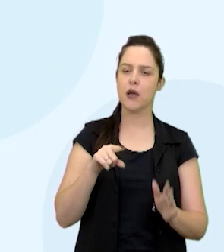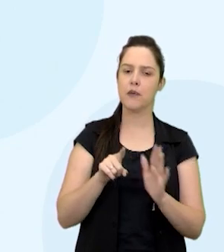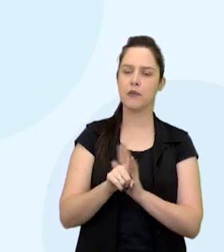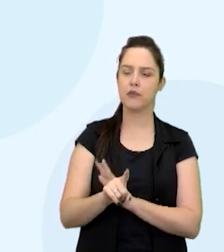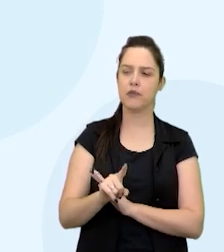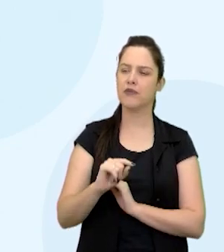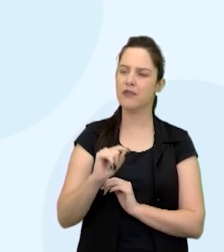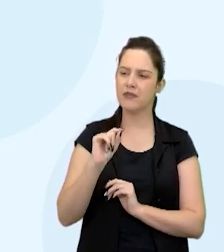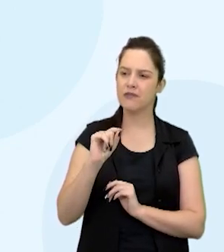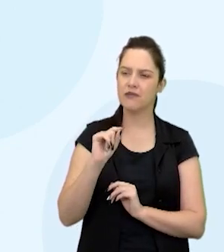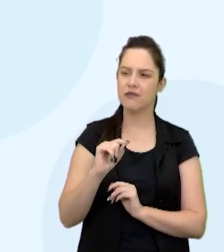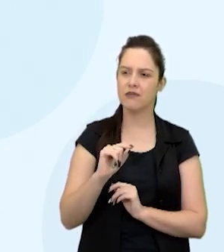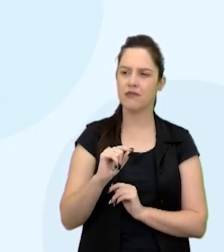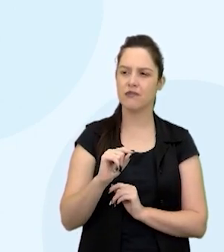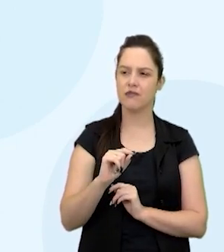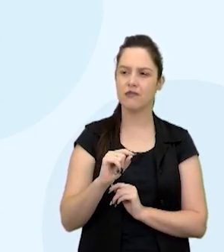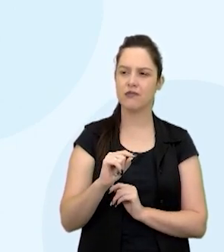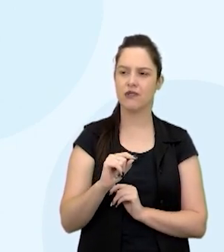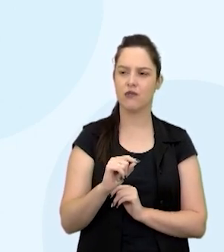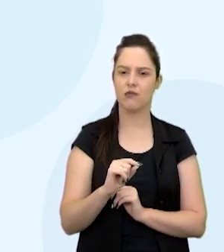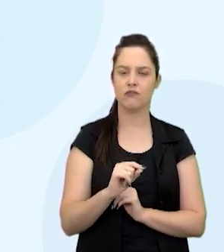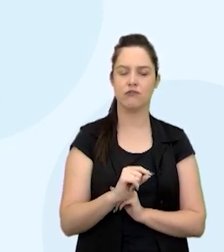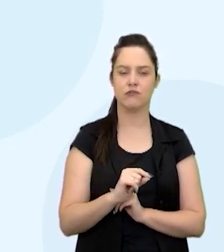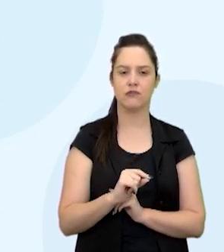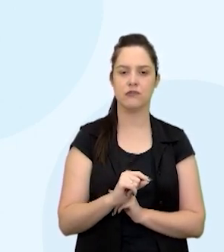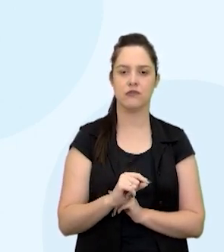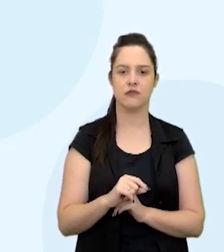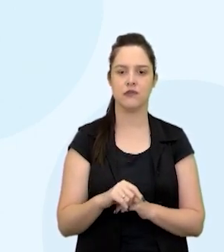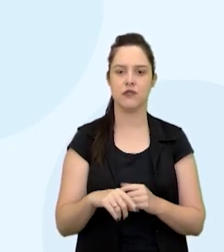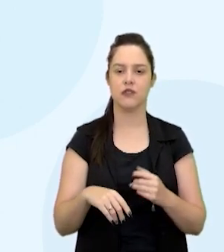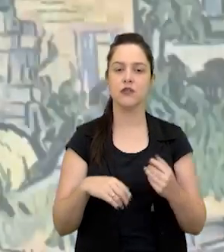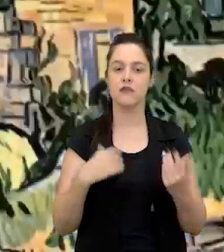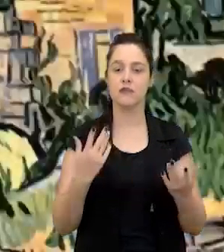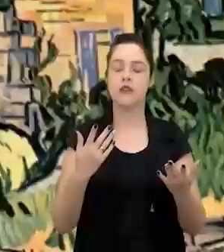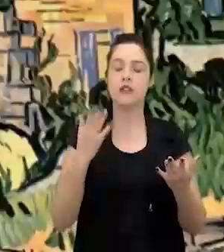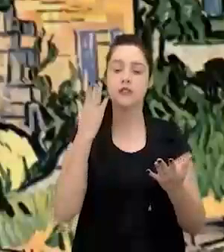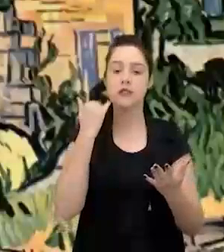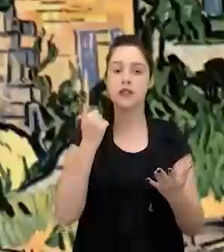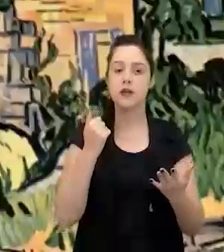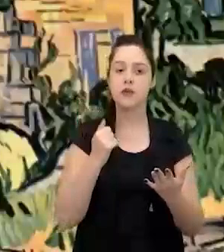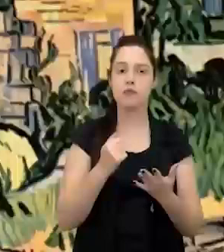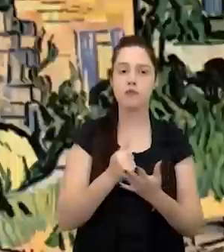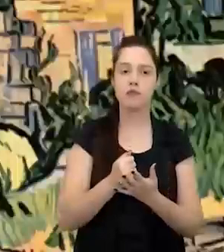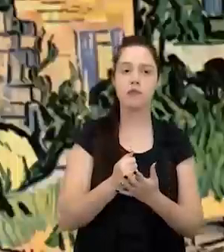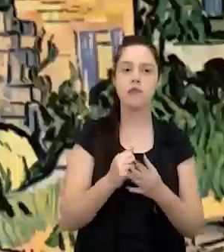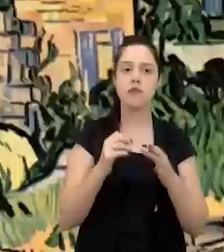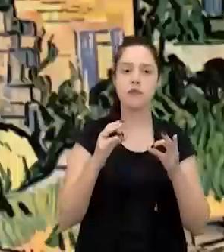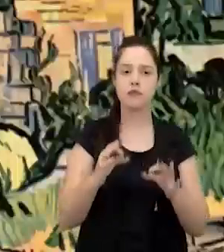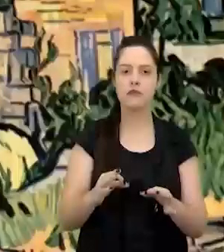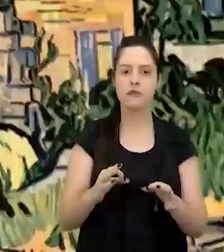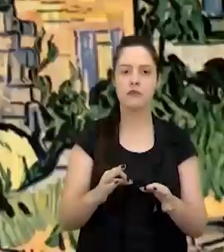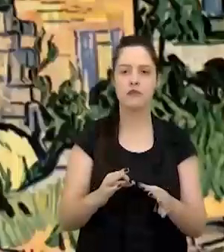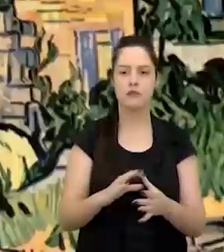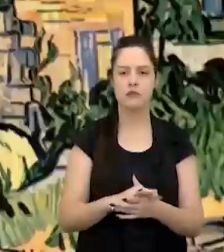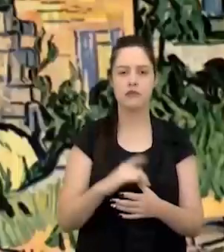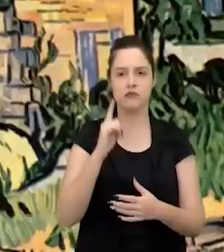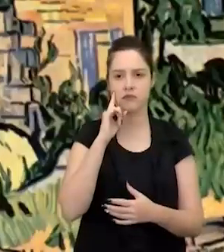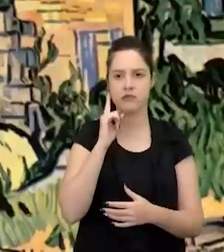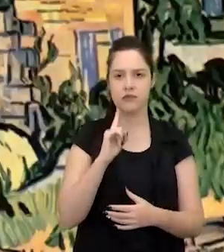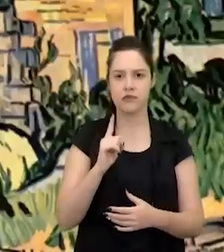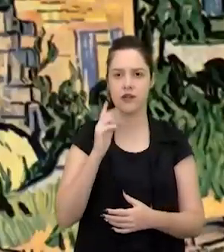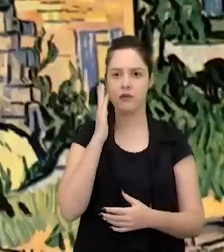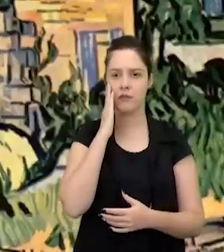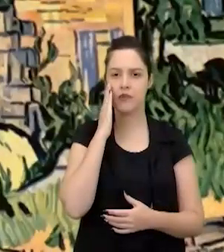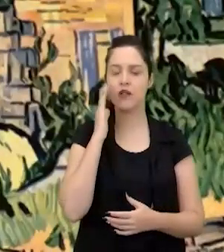é um retrato ou autorretrato? Pro Mauro, você saberia me dizer se é um retrato ou um autorretrato? Olha, Eu sei